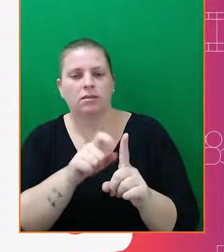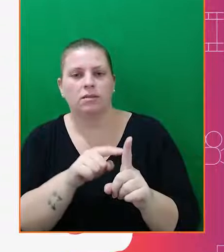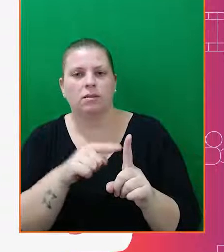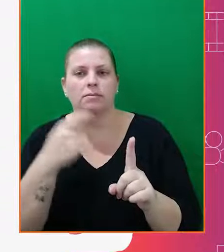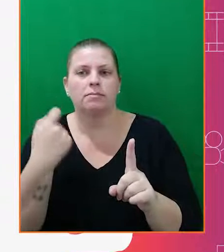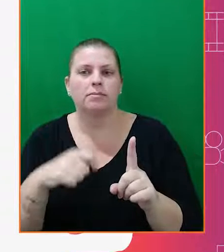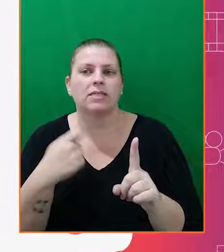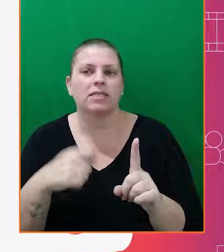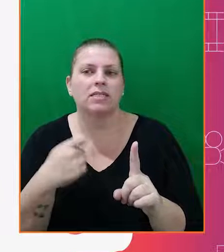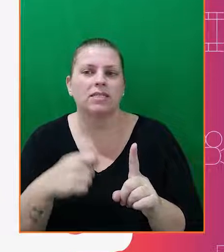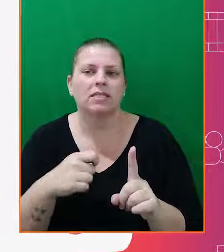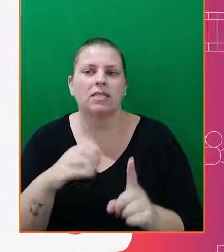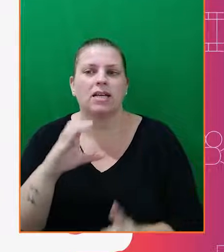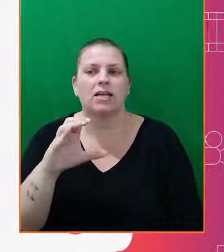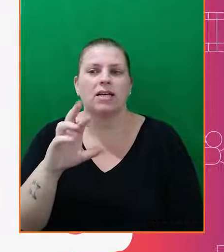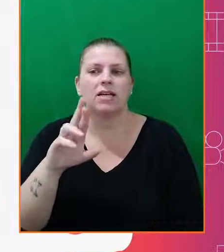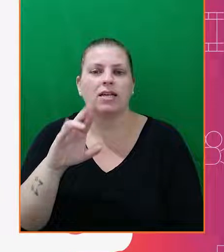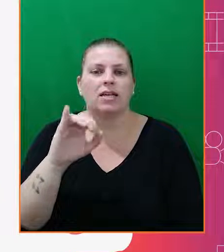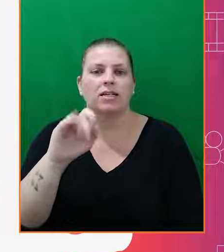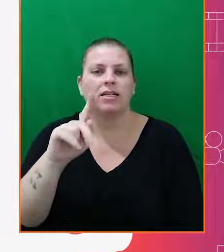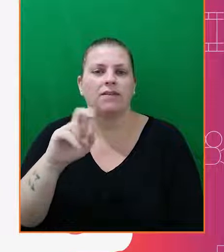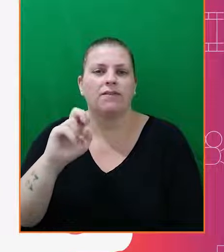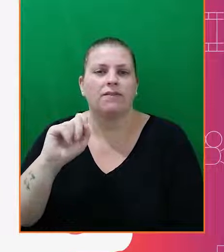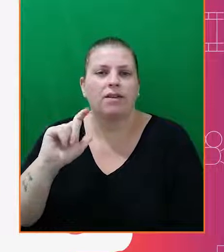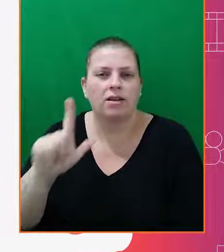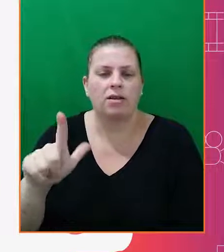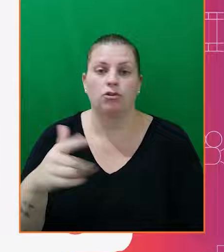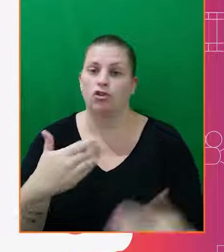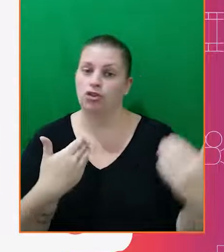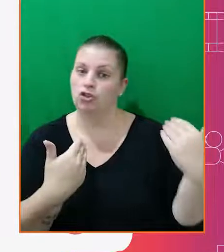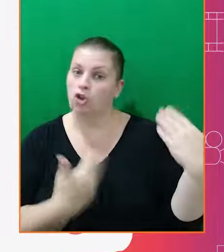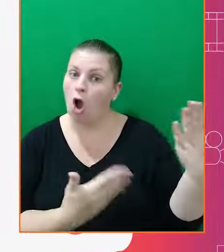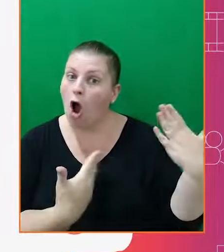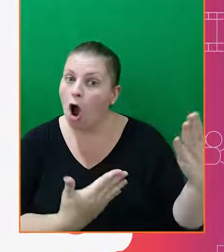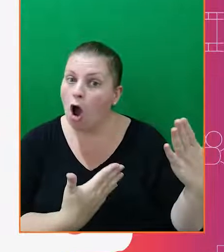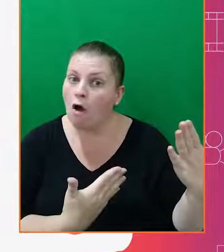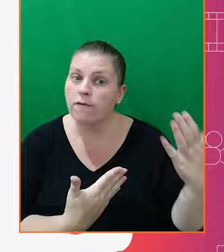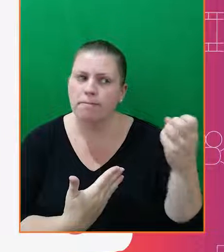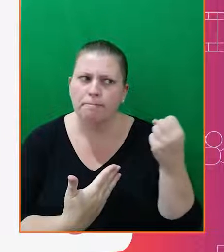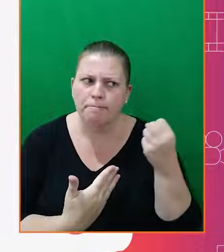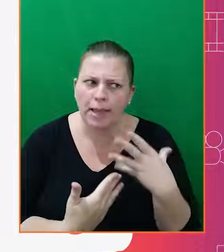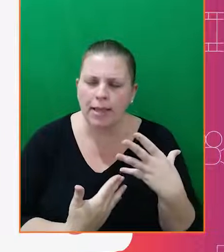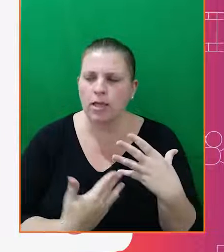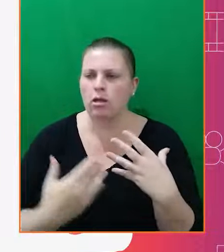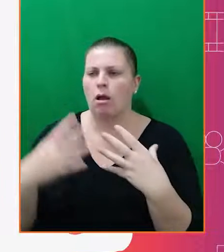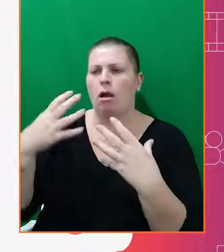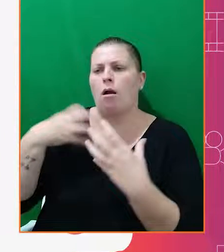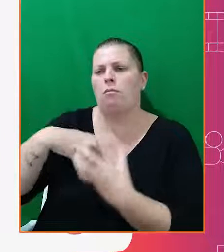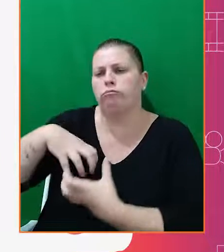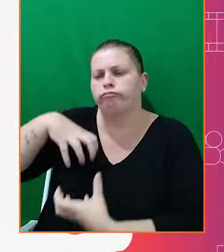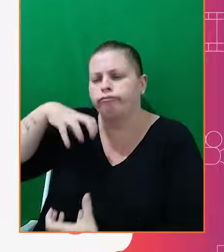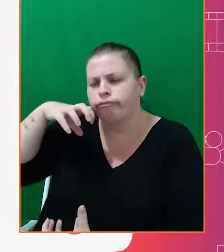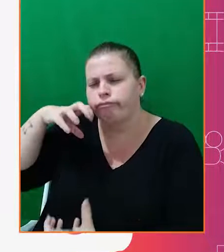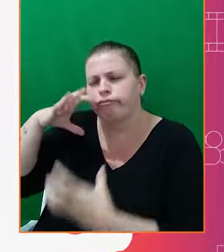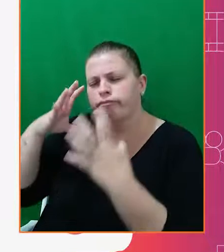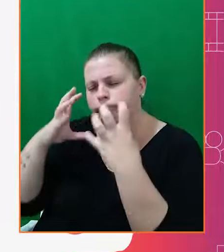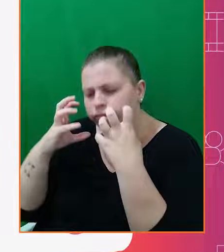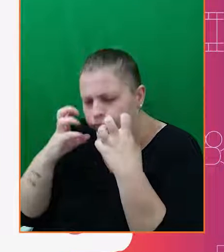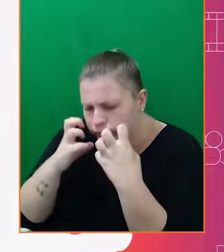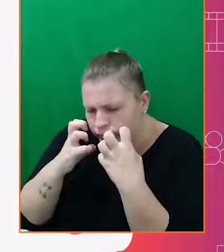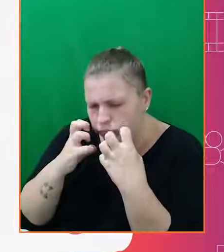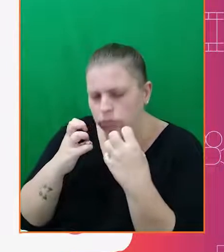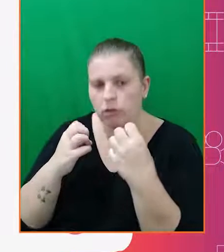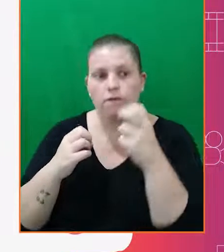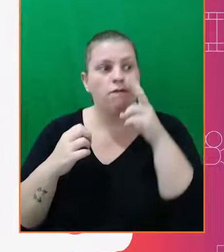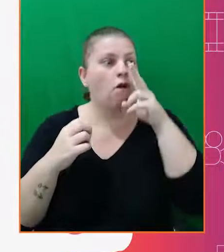personagem então ele tem que ser crível. Jovem o suficiente, velho o suficiente, forte